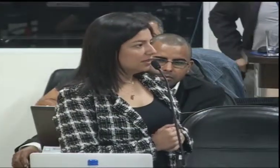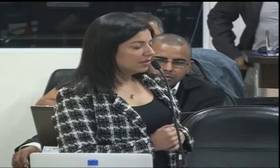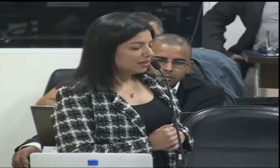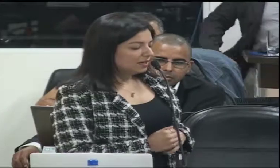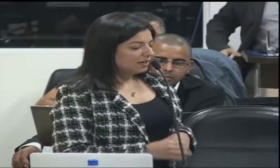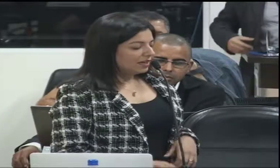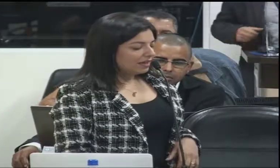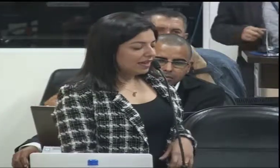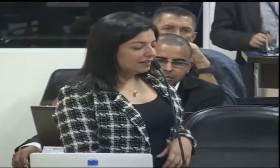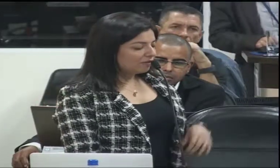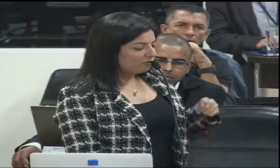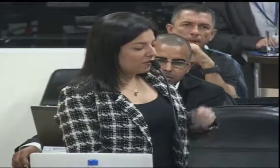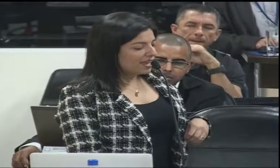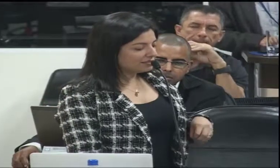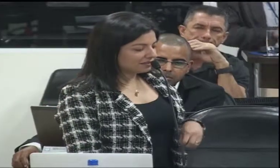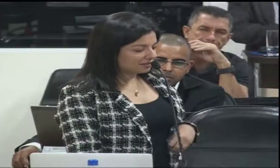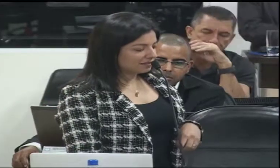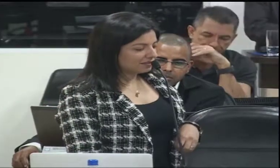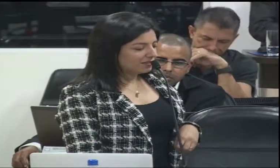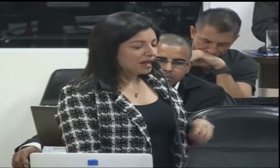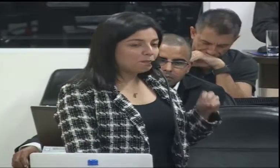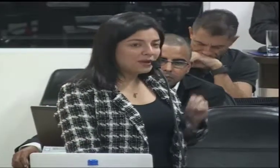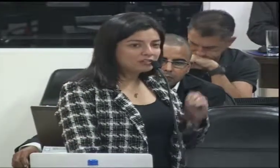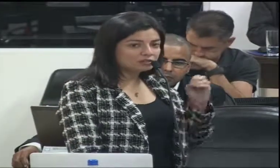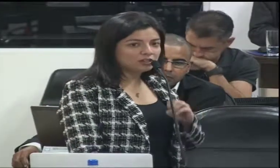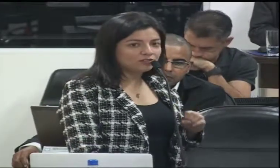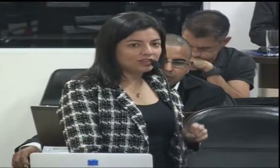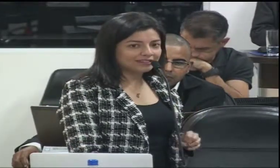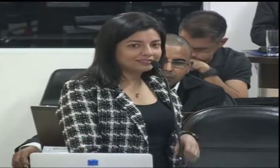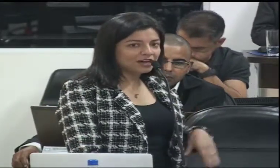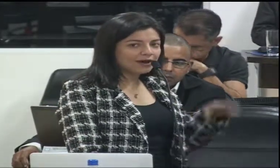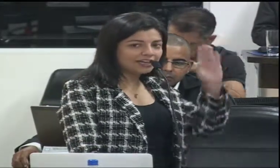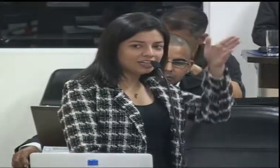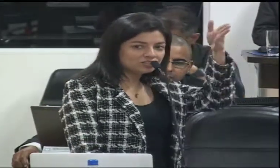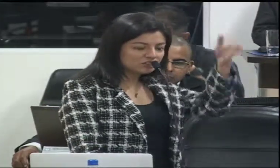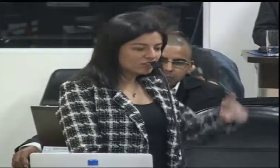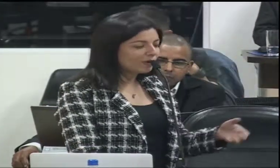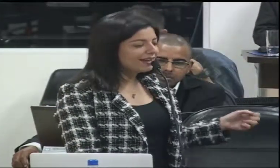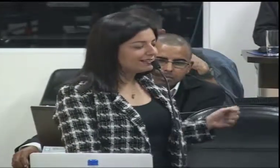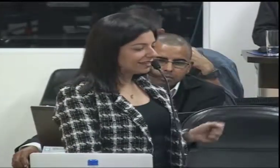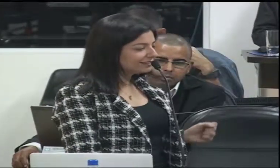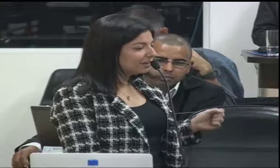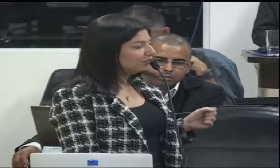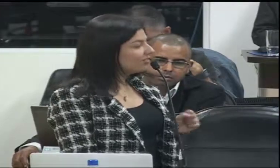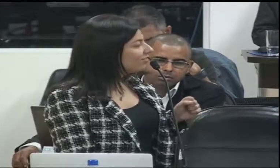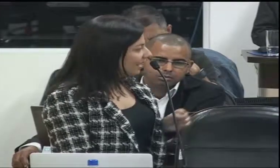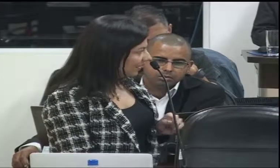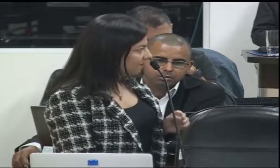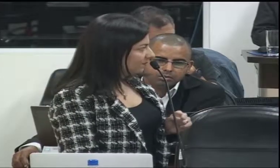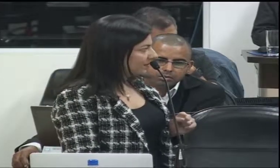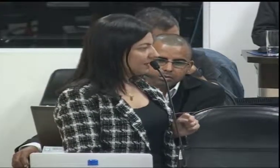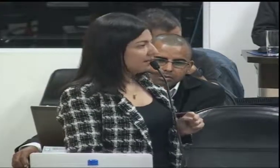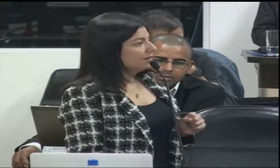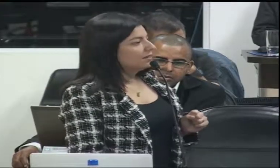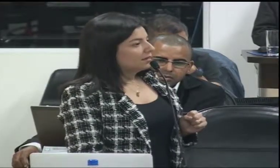Constância. Ele não fez a personificação, a individualização da